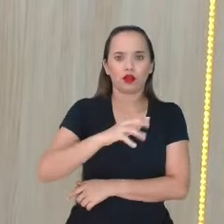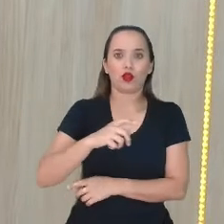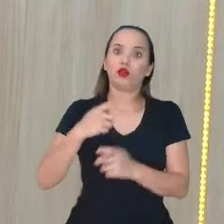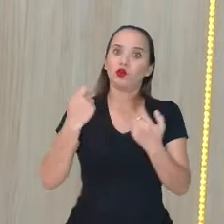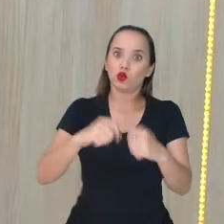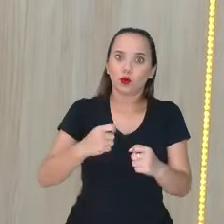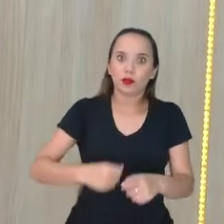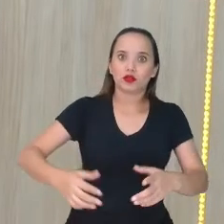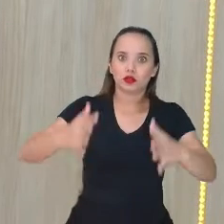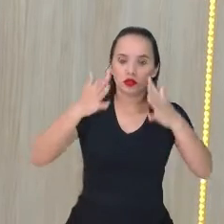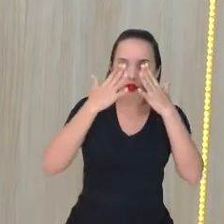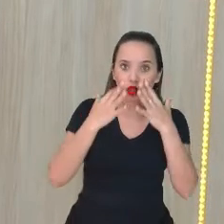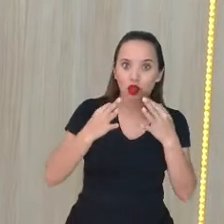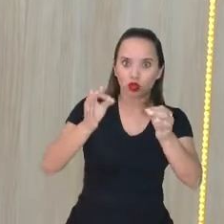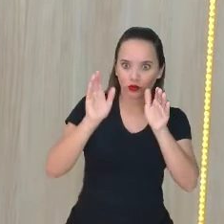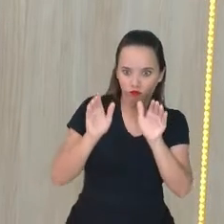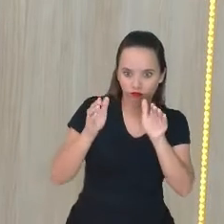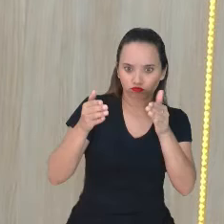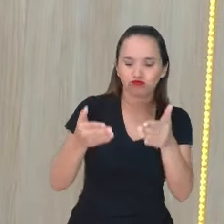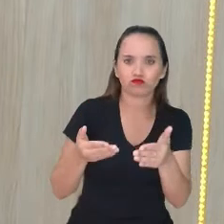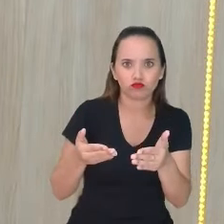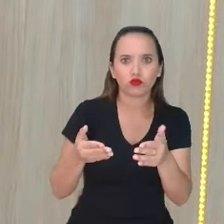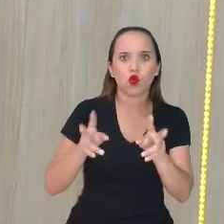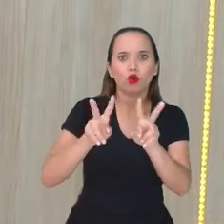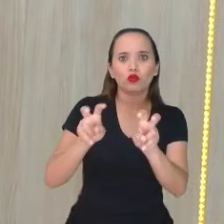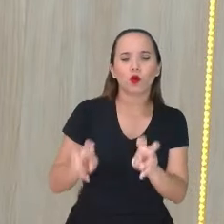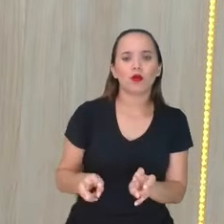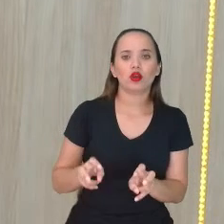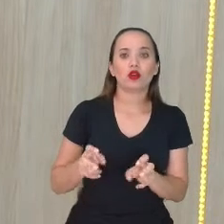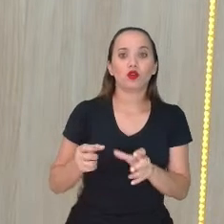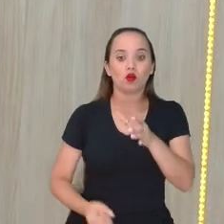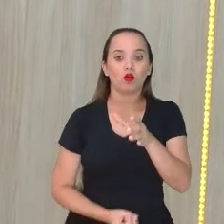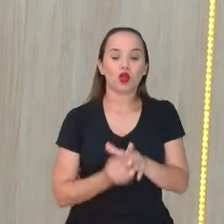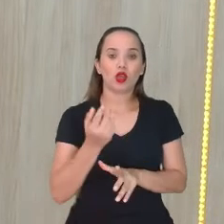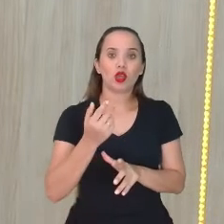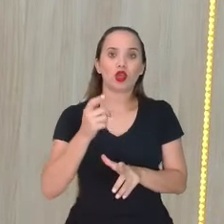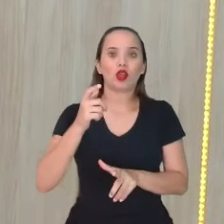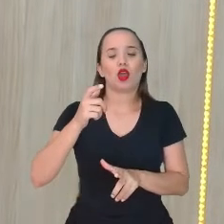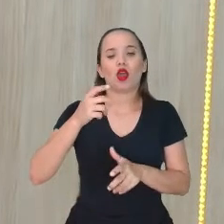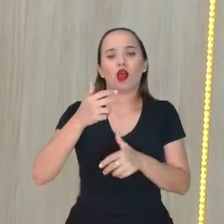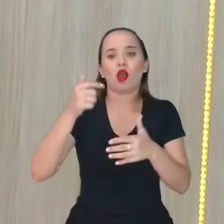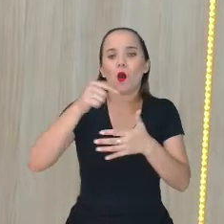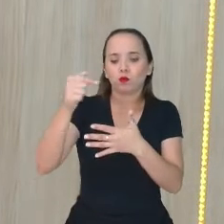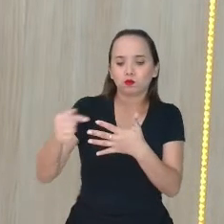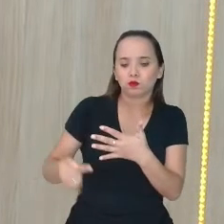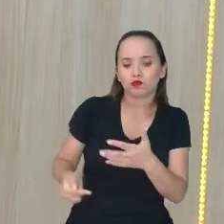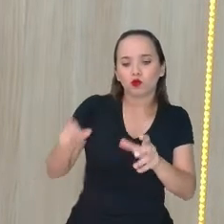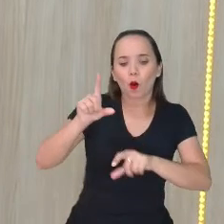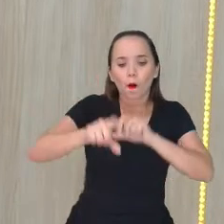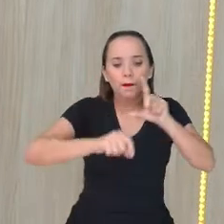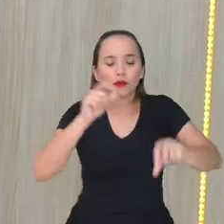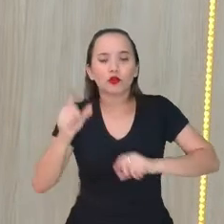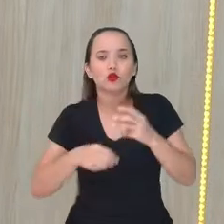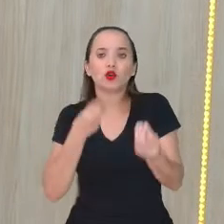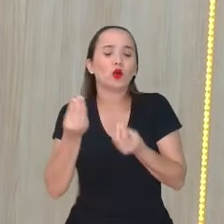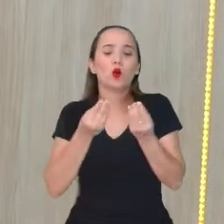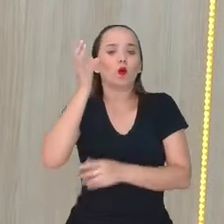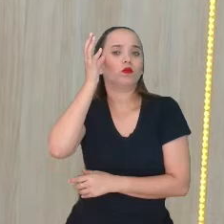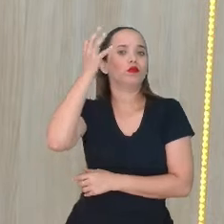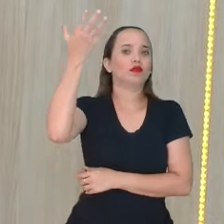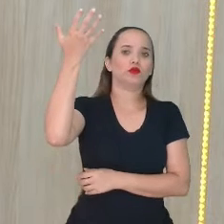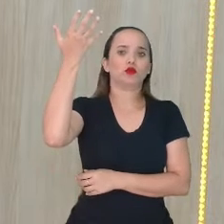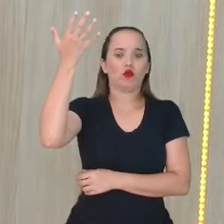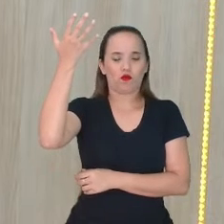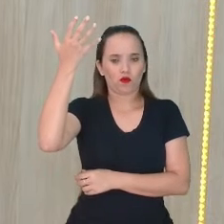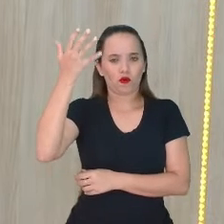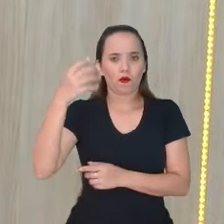despertar, né, chamar atenção para isso e criar alternativas para que a gente possa, né, sair da melhor maneira possível, porque